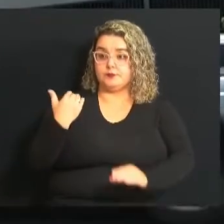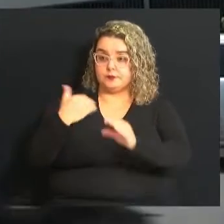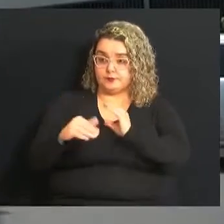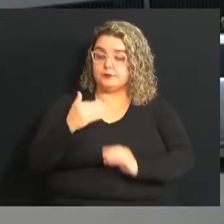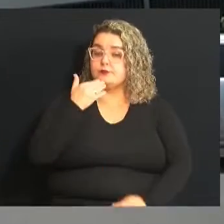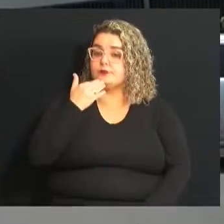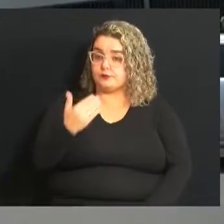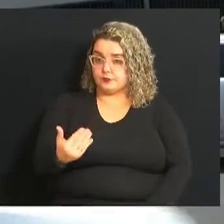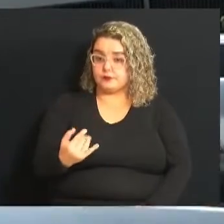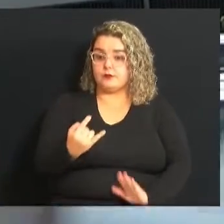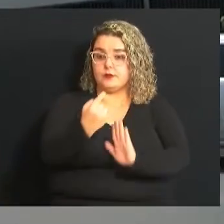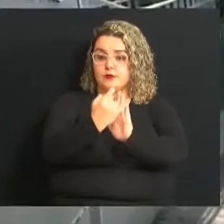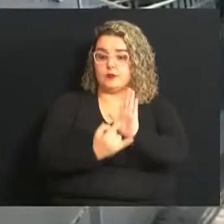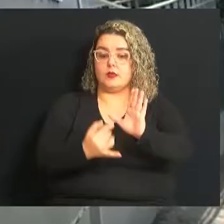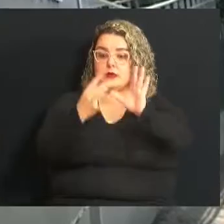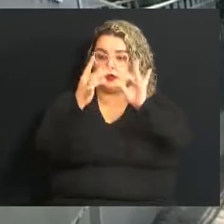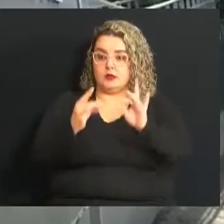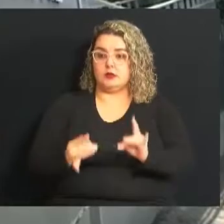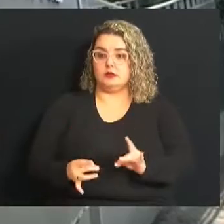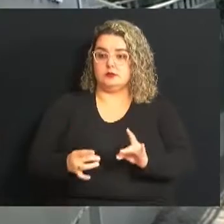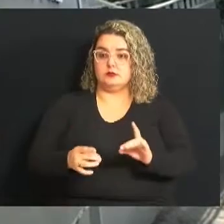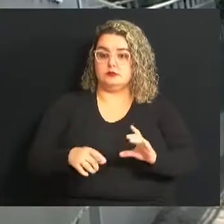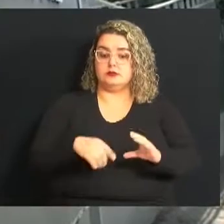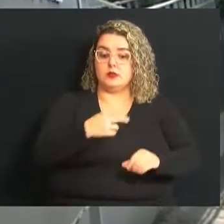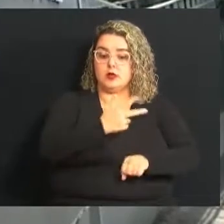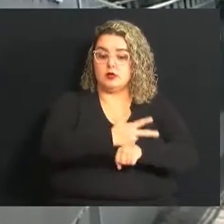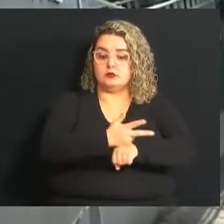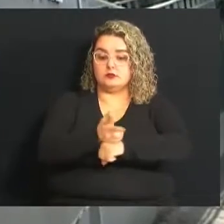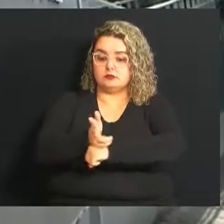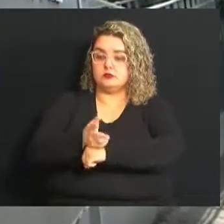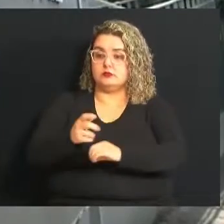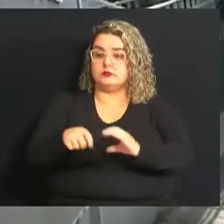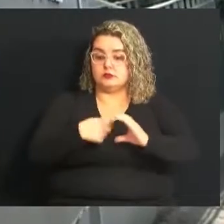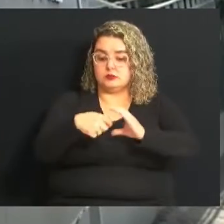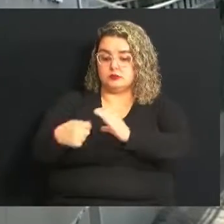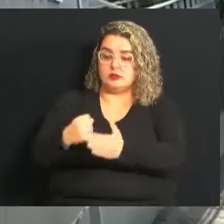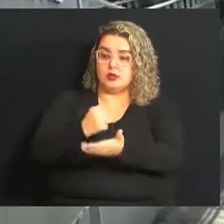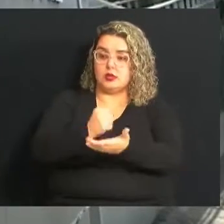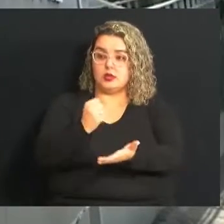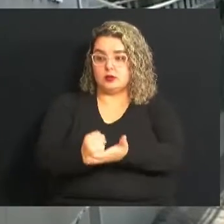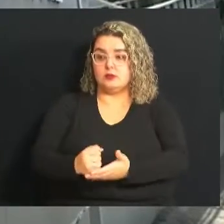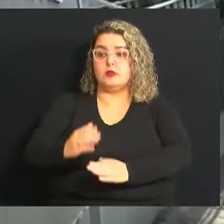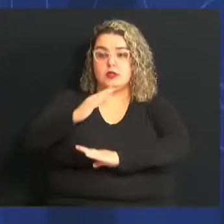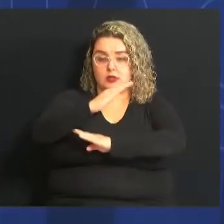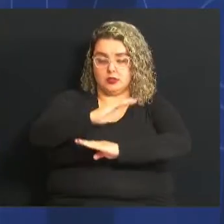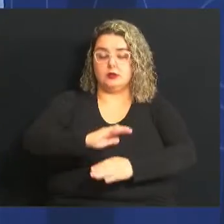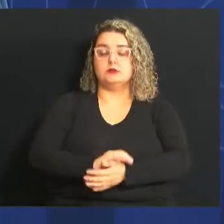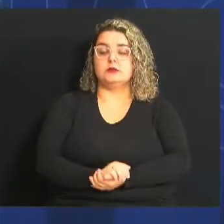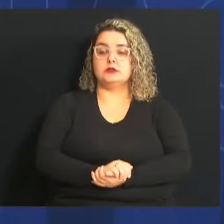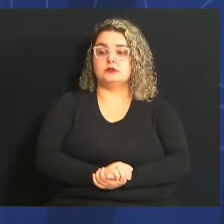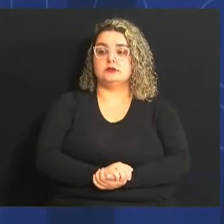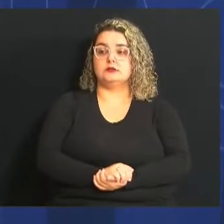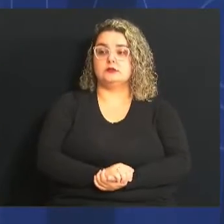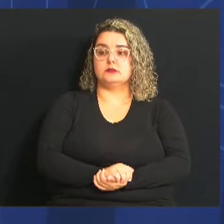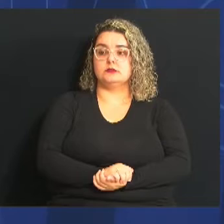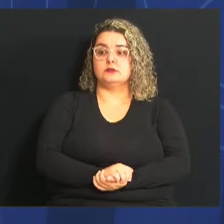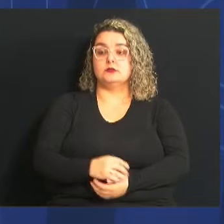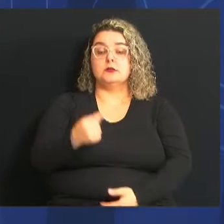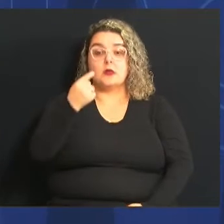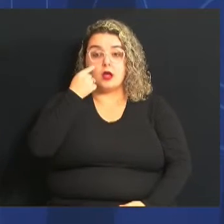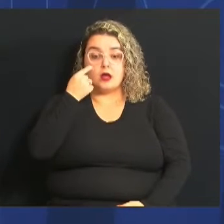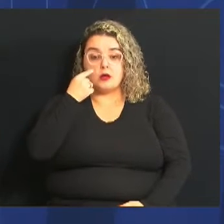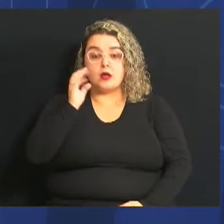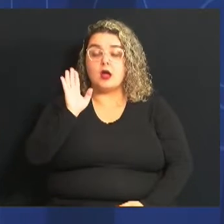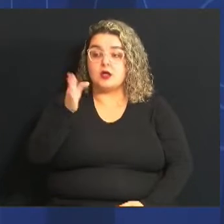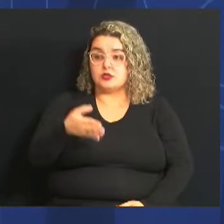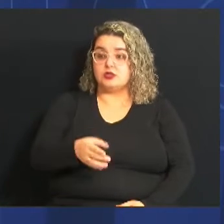de documentos, imagens e contratos para a Câmara Municipal de Campinas. E olha só, já está no